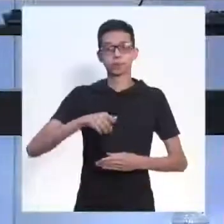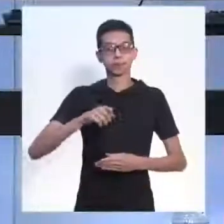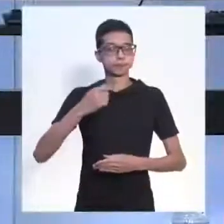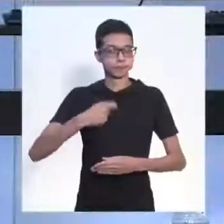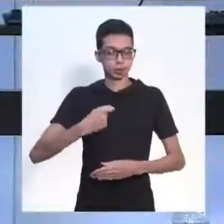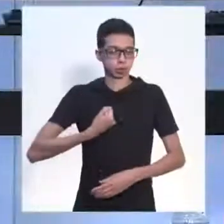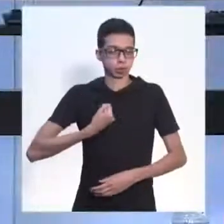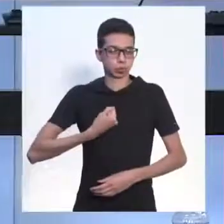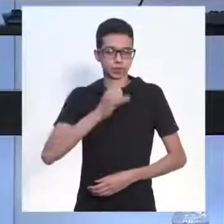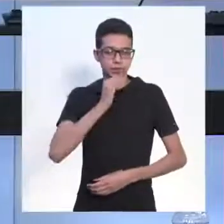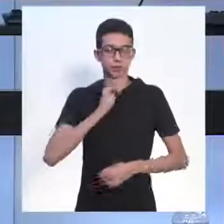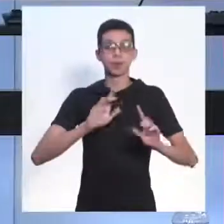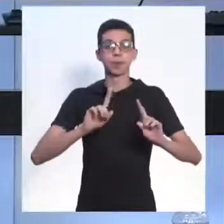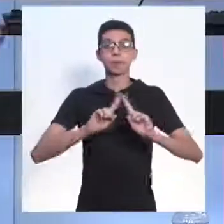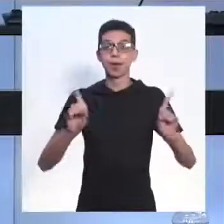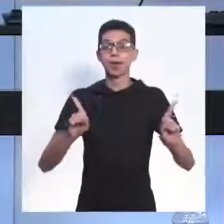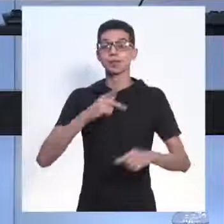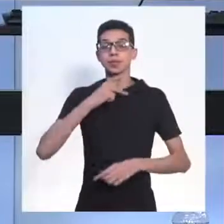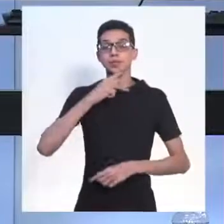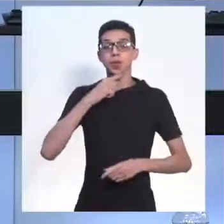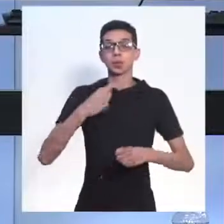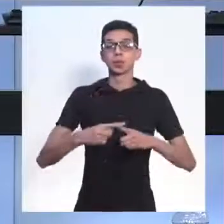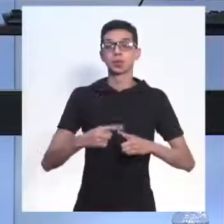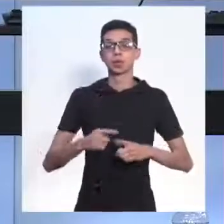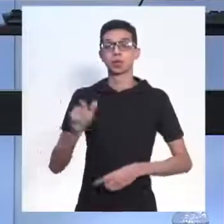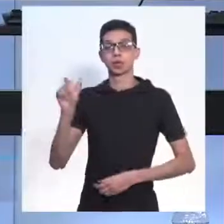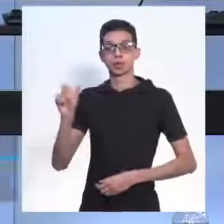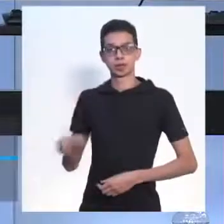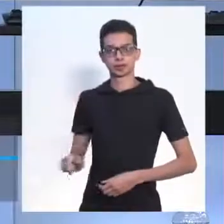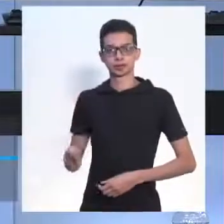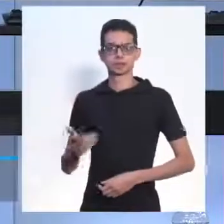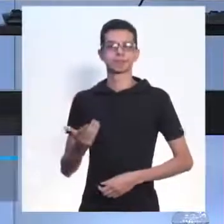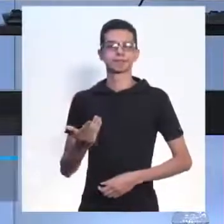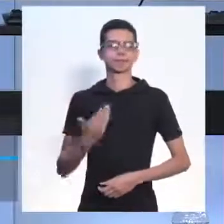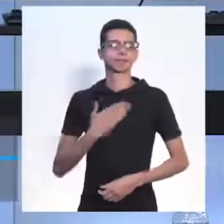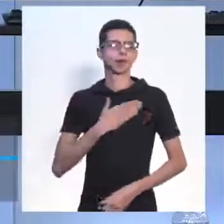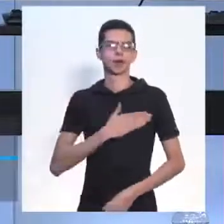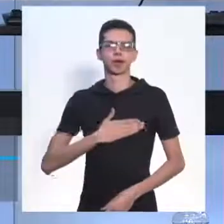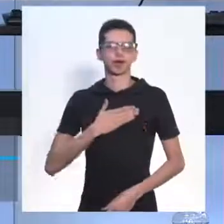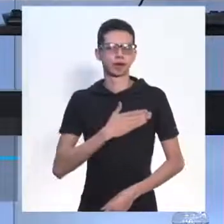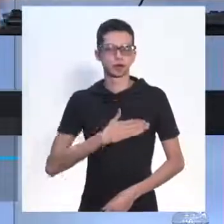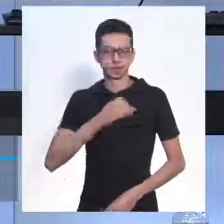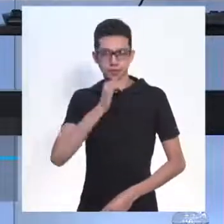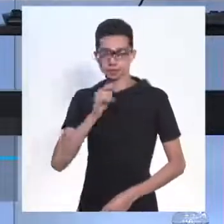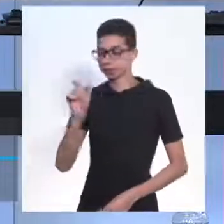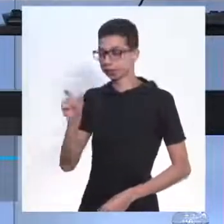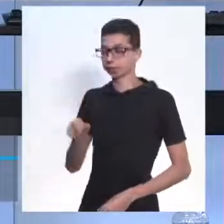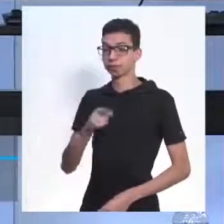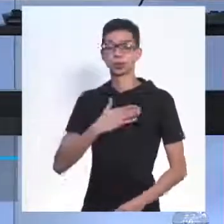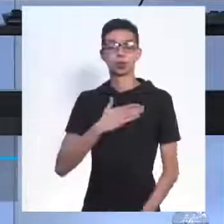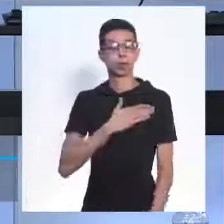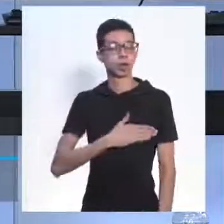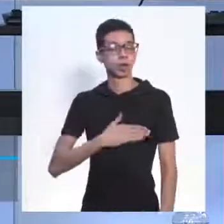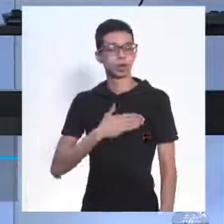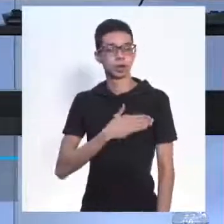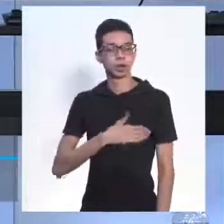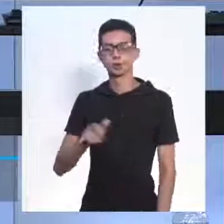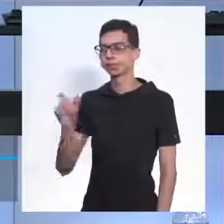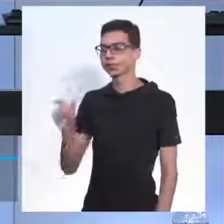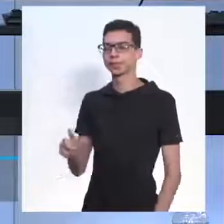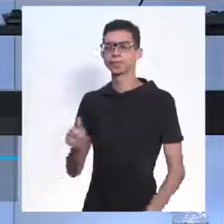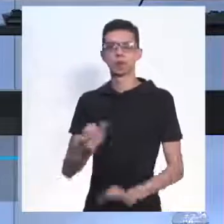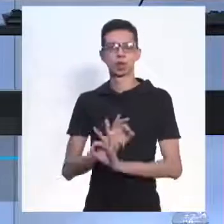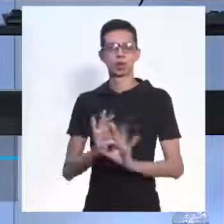partido ele recebeu por causa de um determinado candidato sem muito querido por exemplo tem uma pessoa ser uma personalidade